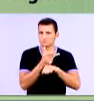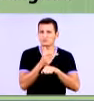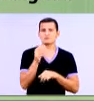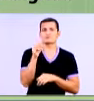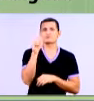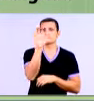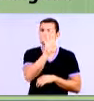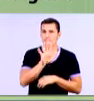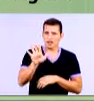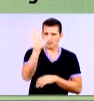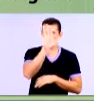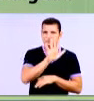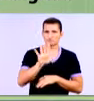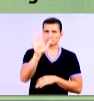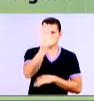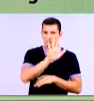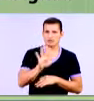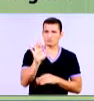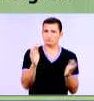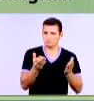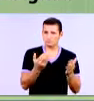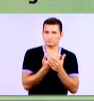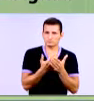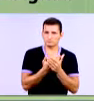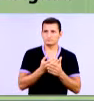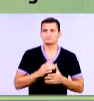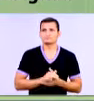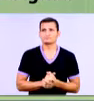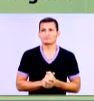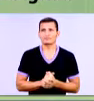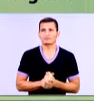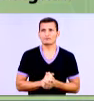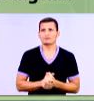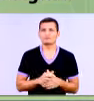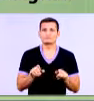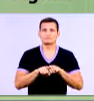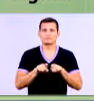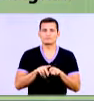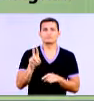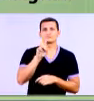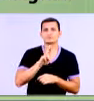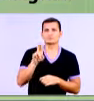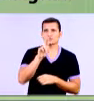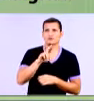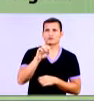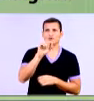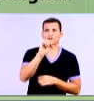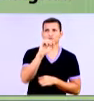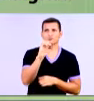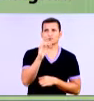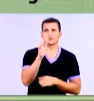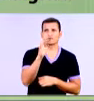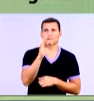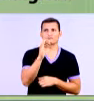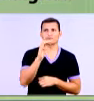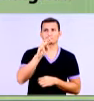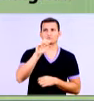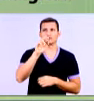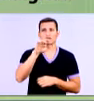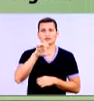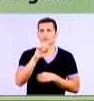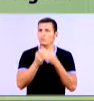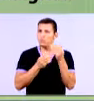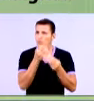aula hoje será imagem, basicamente. Nós pretendemos também utilizar software para o tratamento digital de